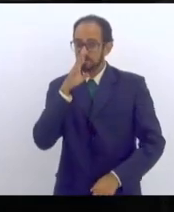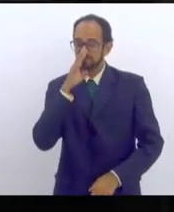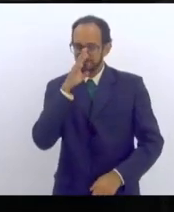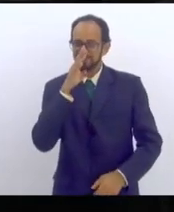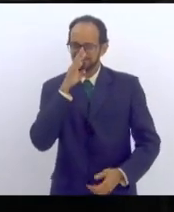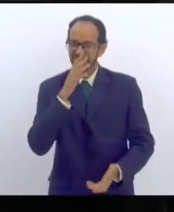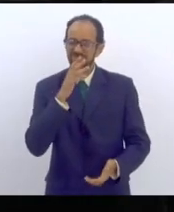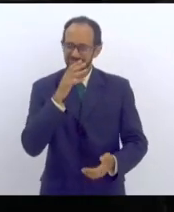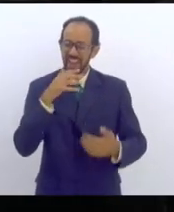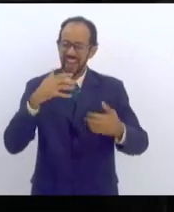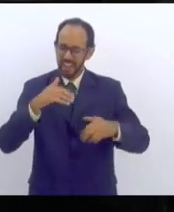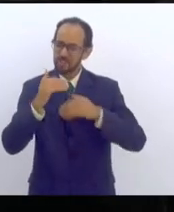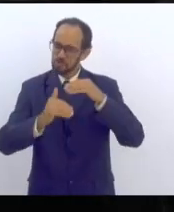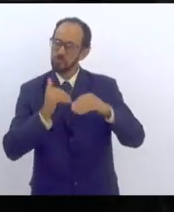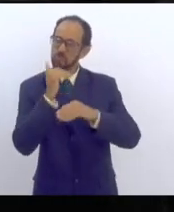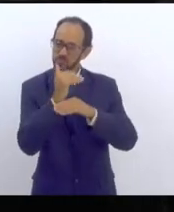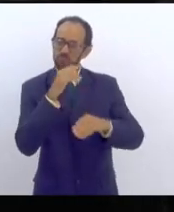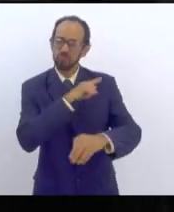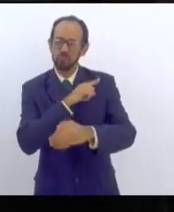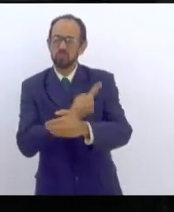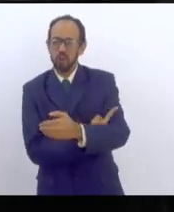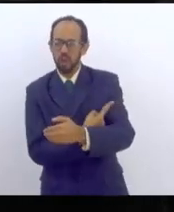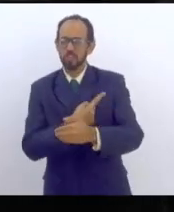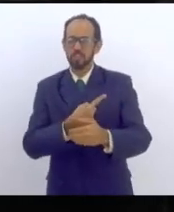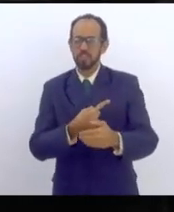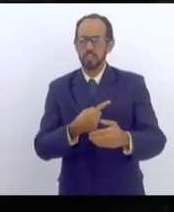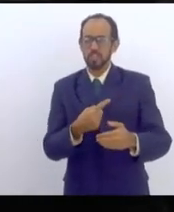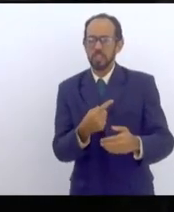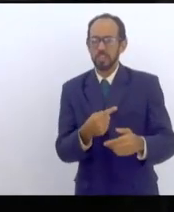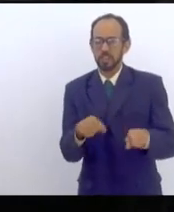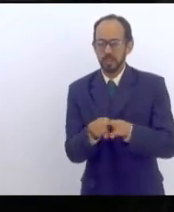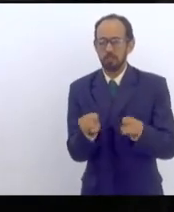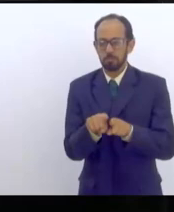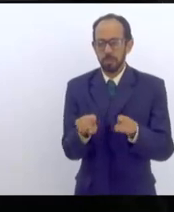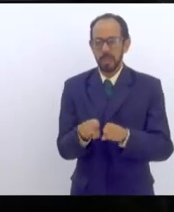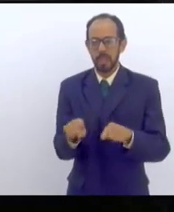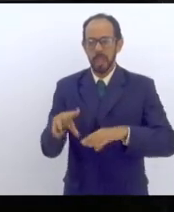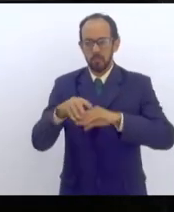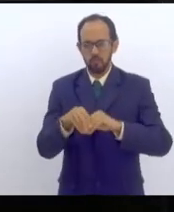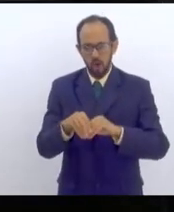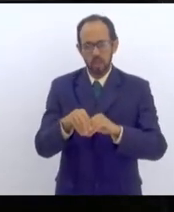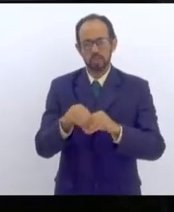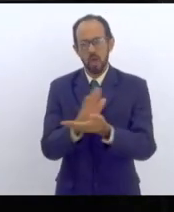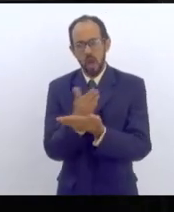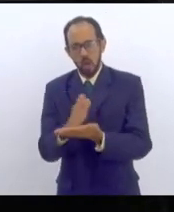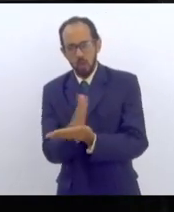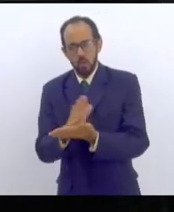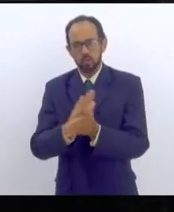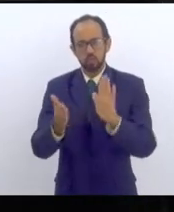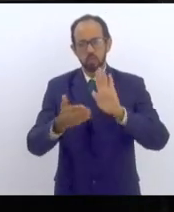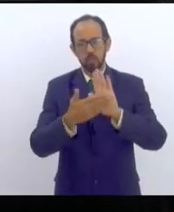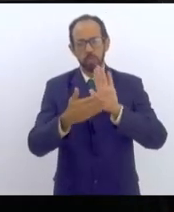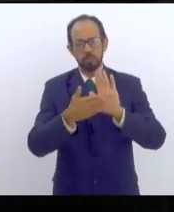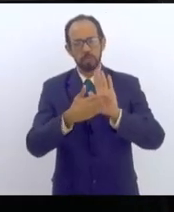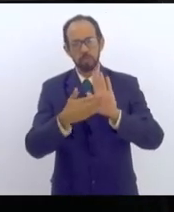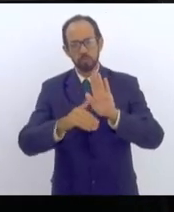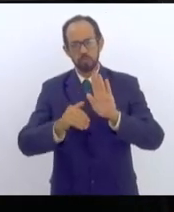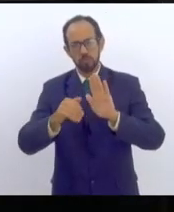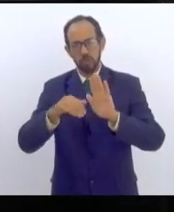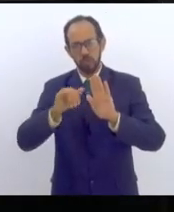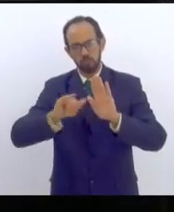Estado do Rio de Janeiro e que reforça alguns compromissos que foram extensamente colocados e